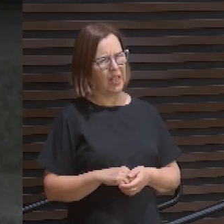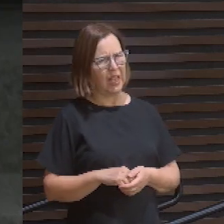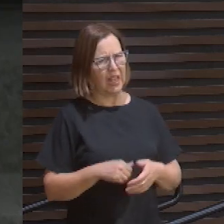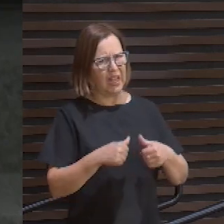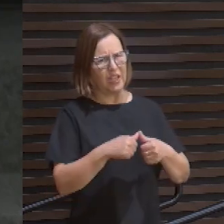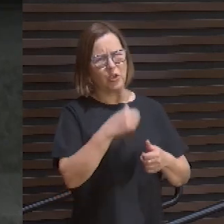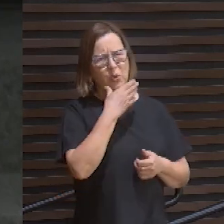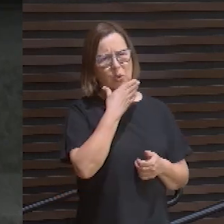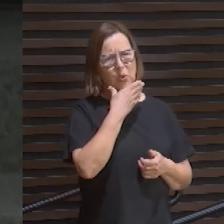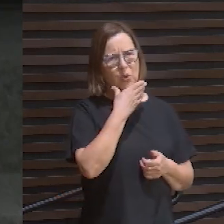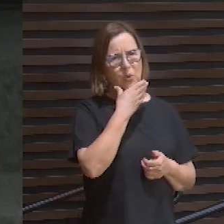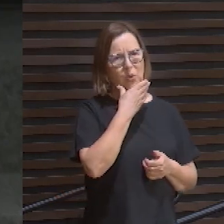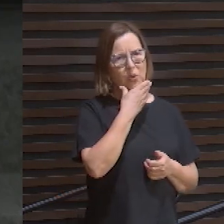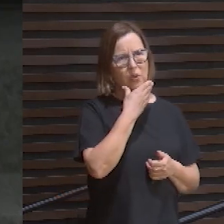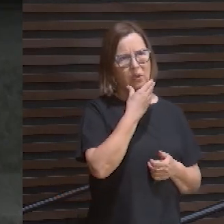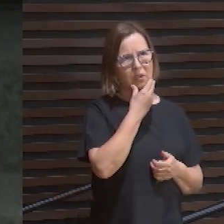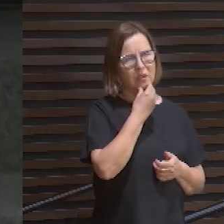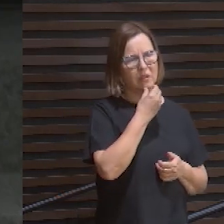ano,